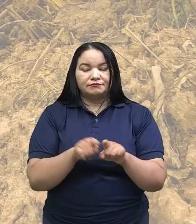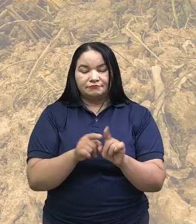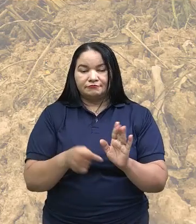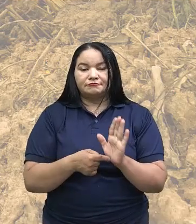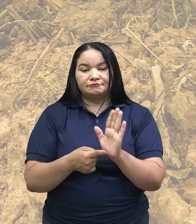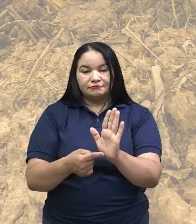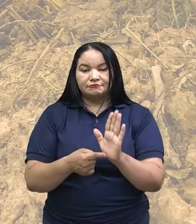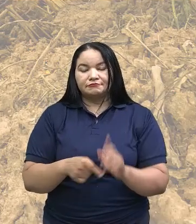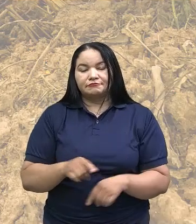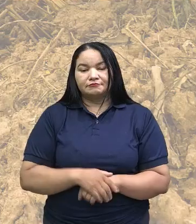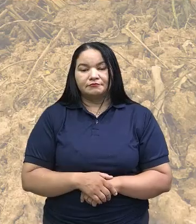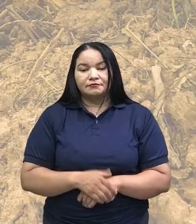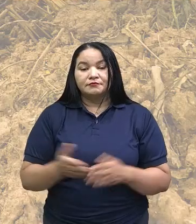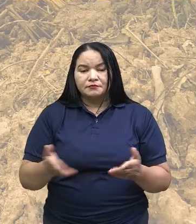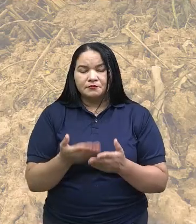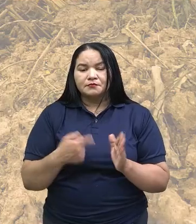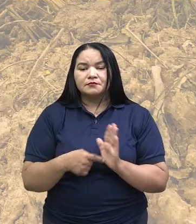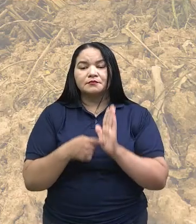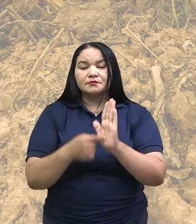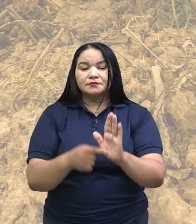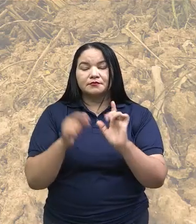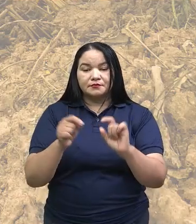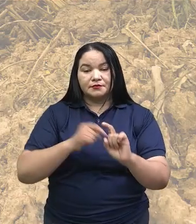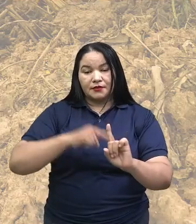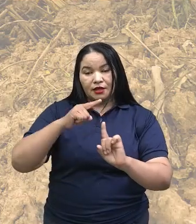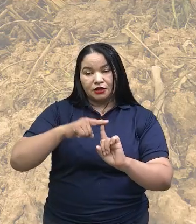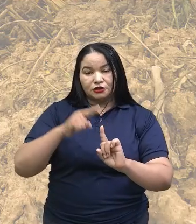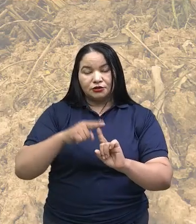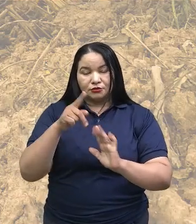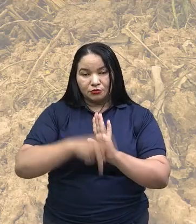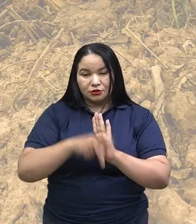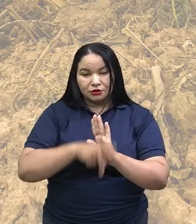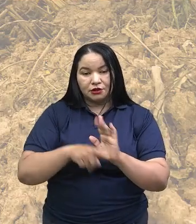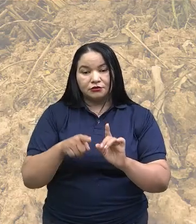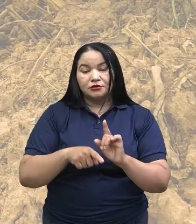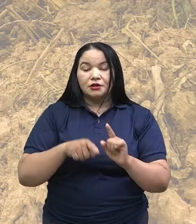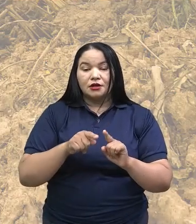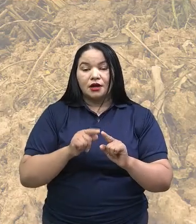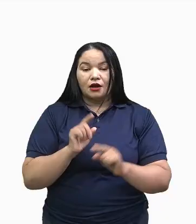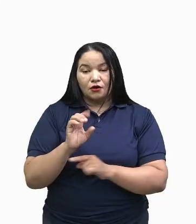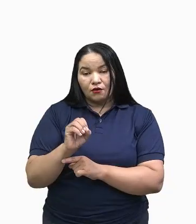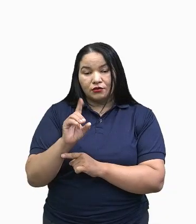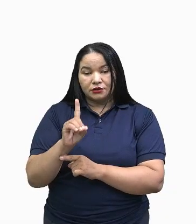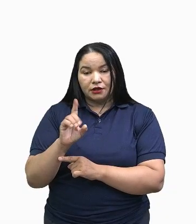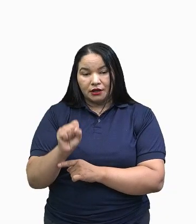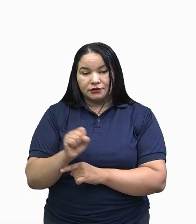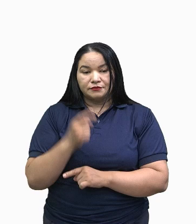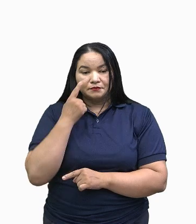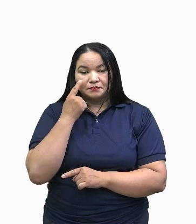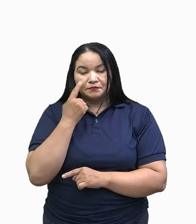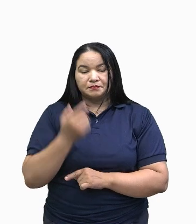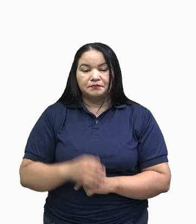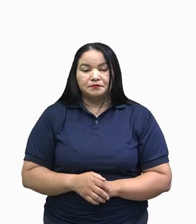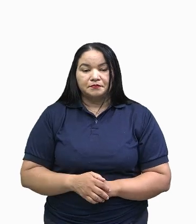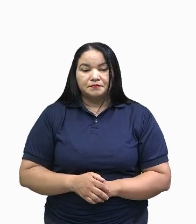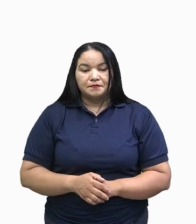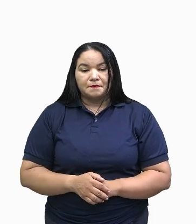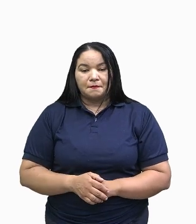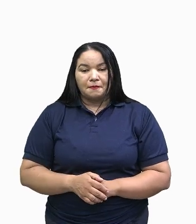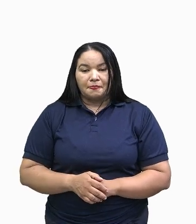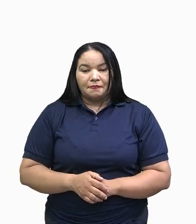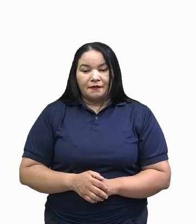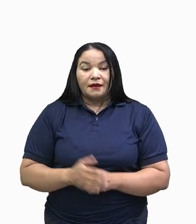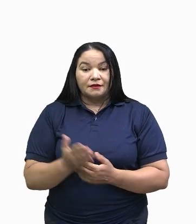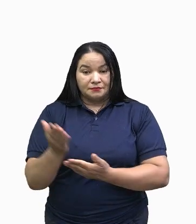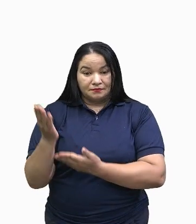né, apresentando para vocês tipos, né, de projetos de desenvolvimento. Olha só. E aí, né, a